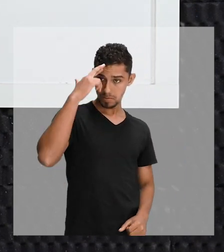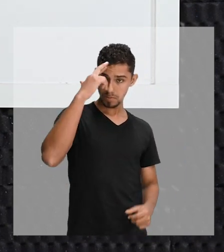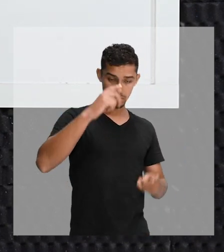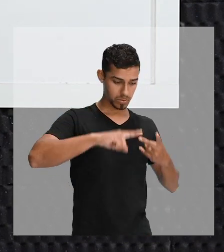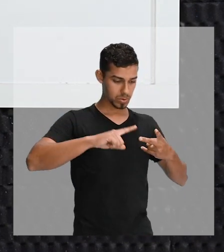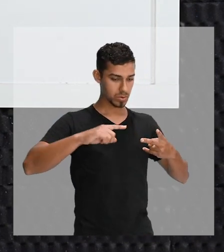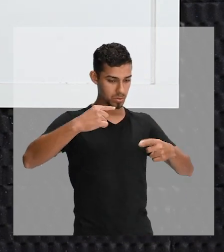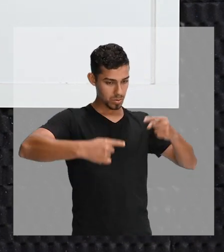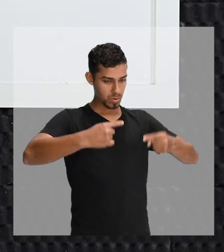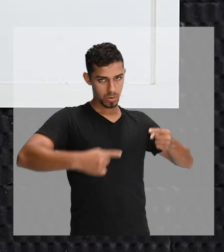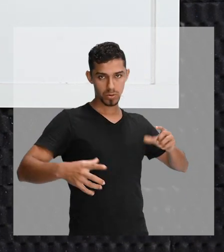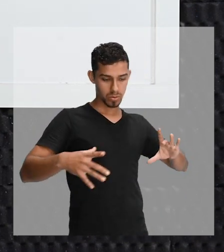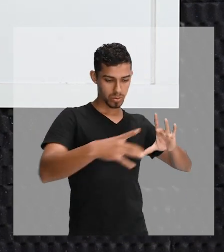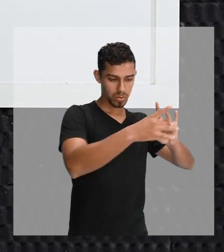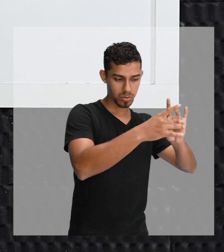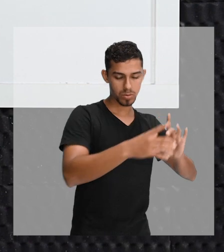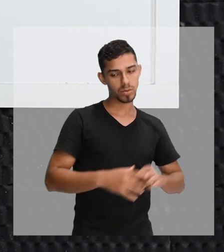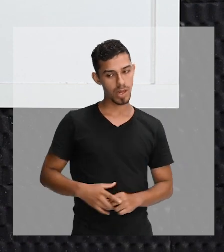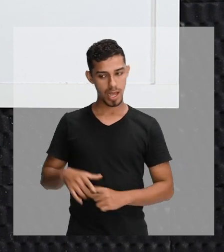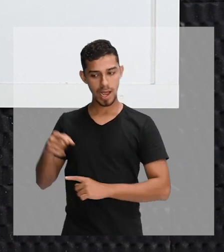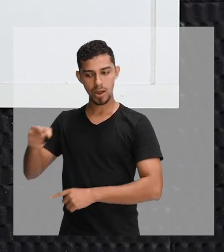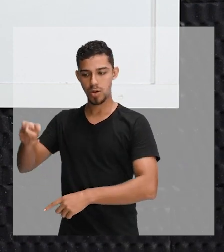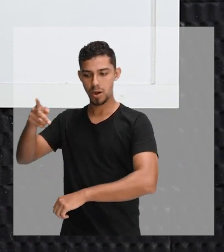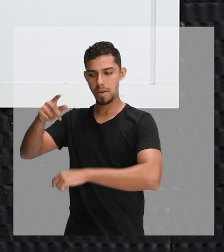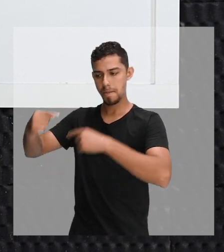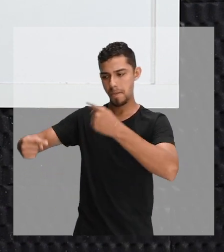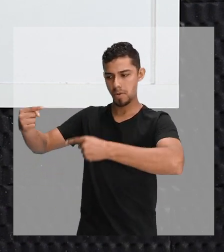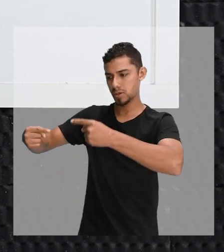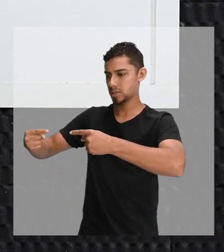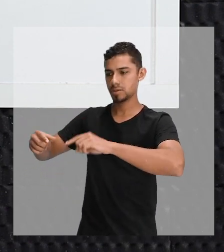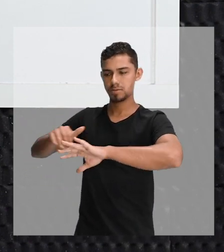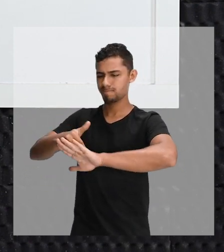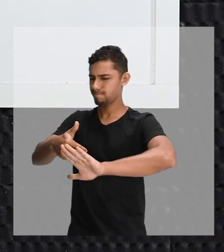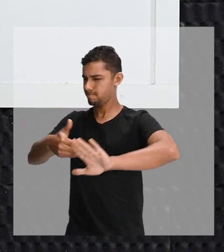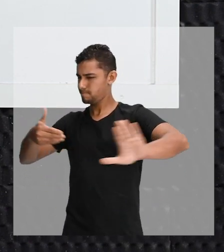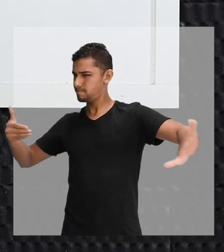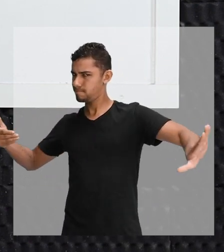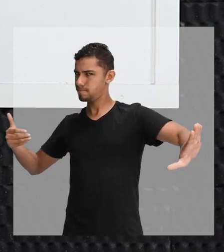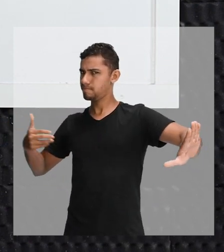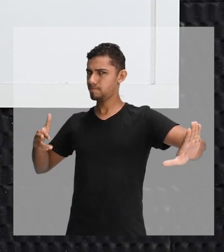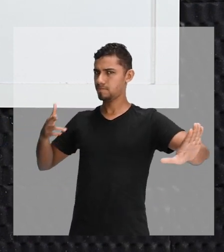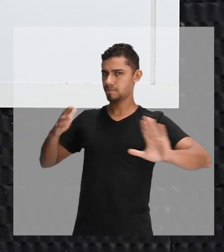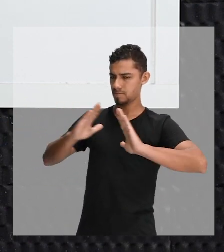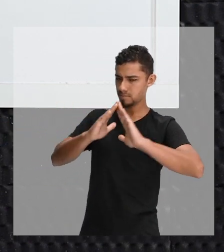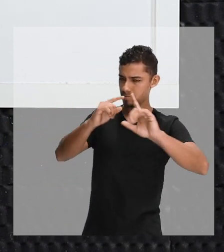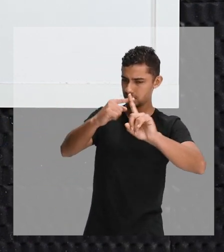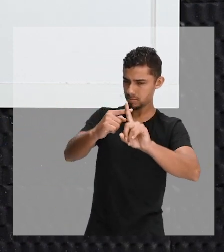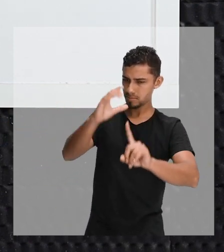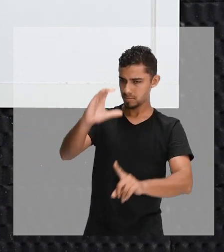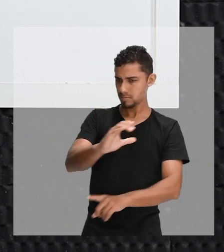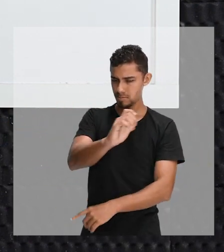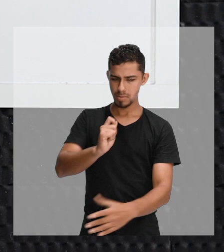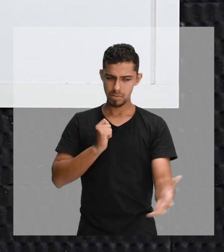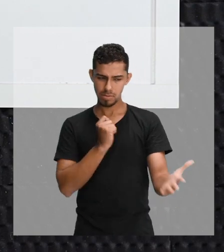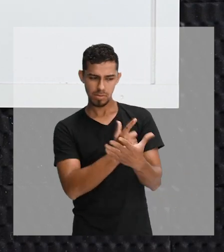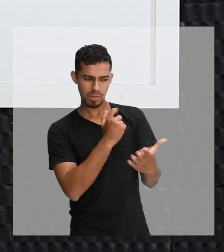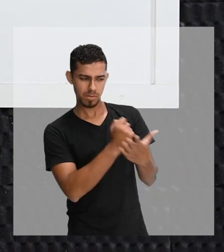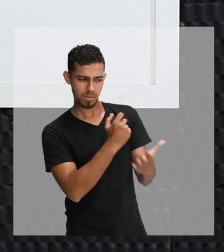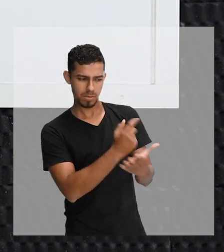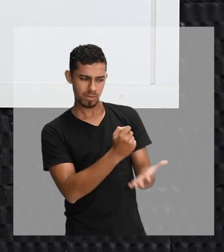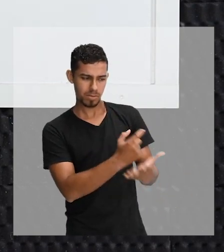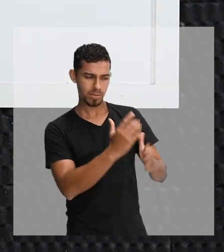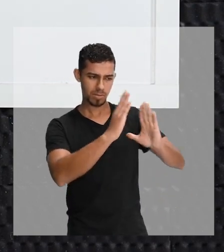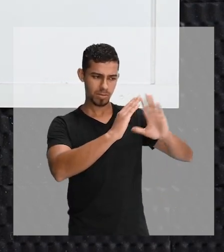religiosidade, aqui nós vamos começar a nos livrar desta influência, desta determinação de pagar tributos a